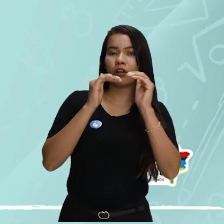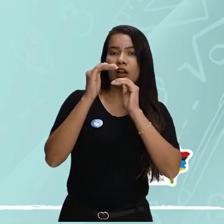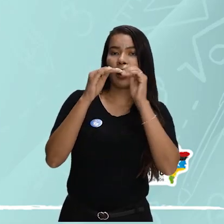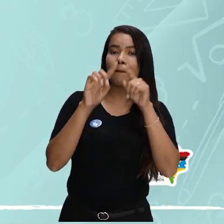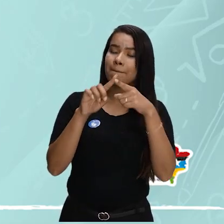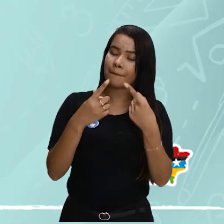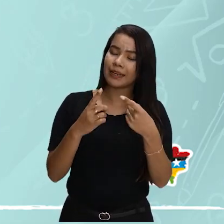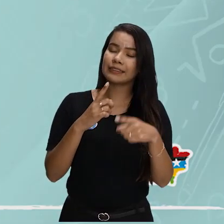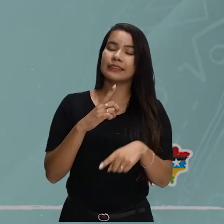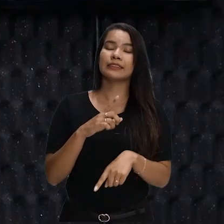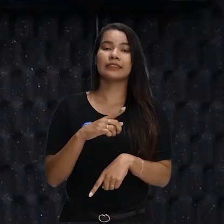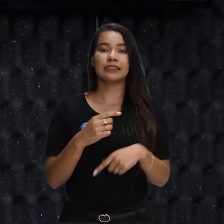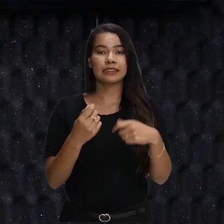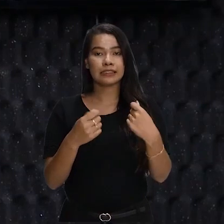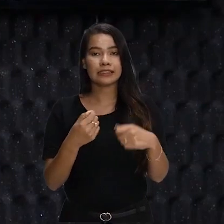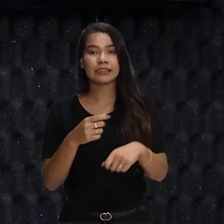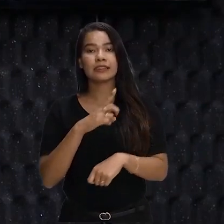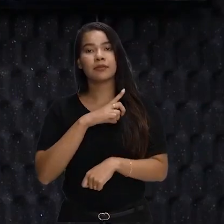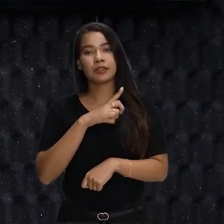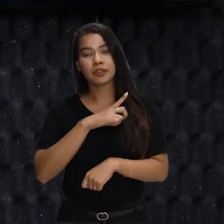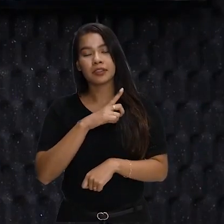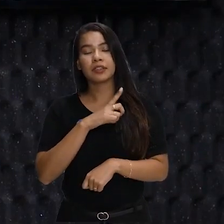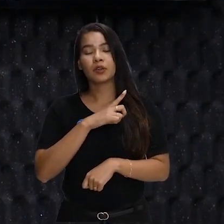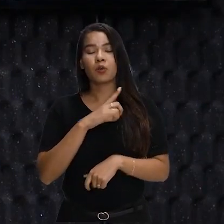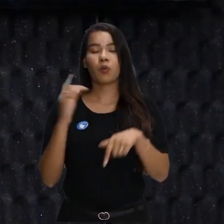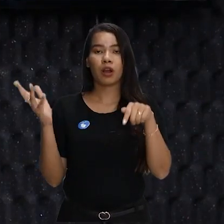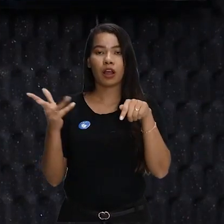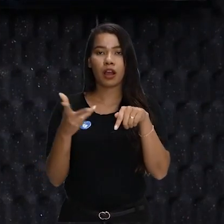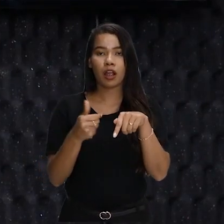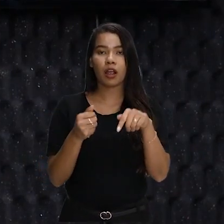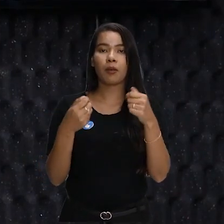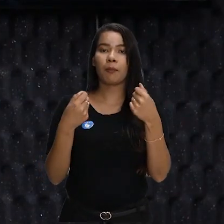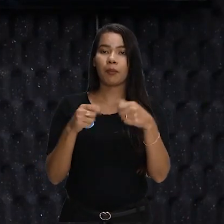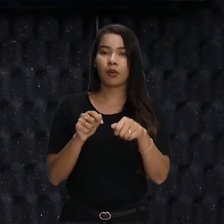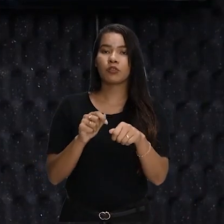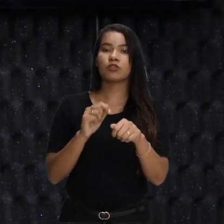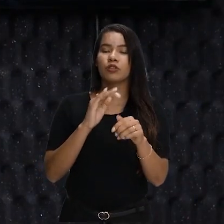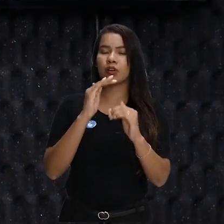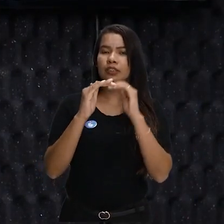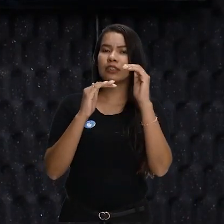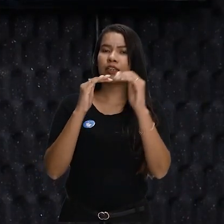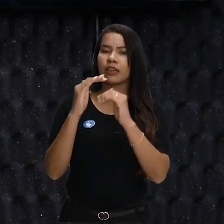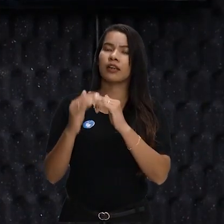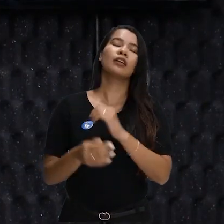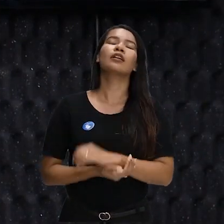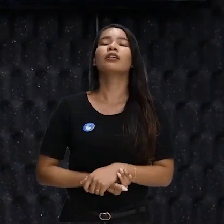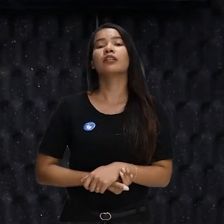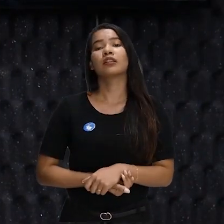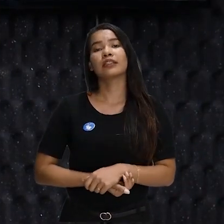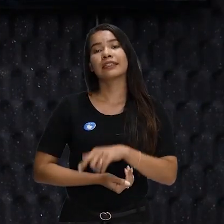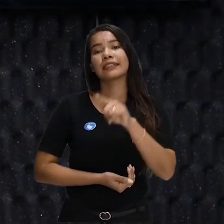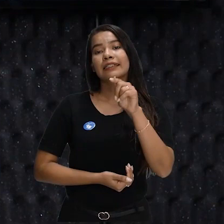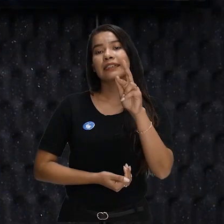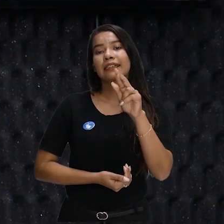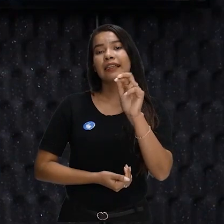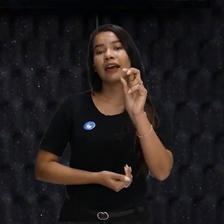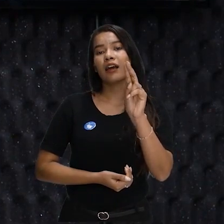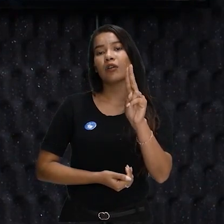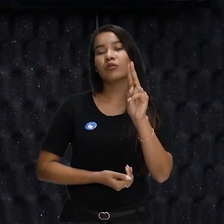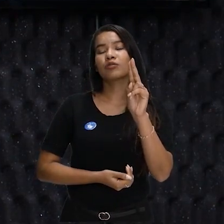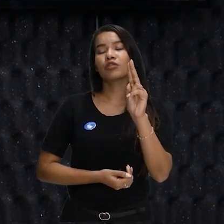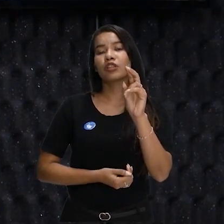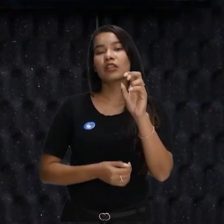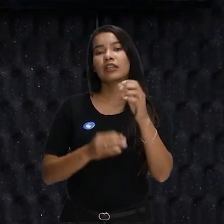existem qualidades que você pode ordenar. Por exemplo, grau de escolaridade. Primeiro grau, segundo grau, fundamental